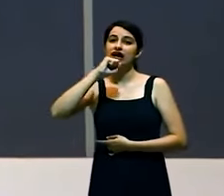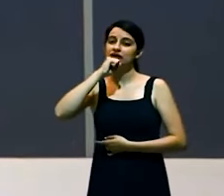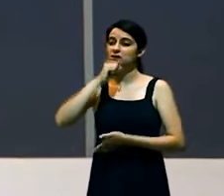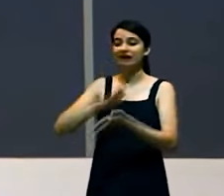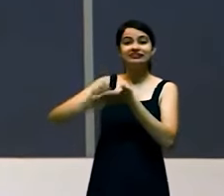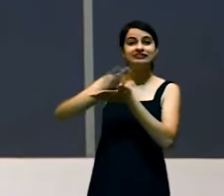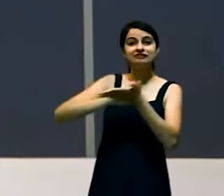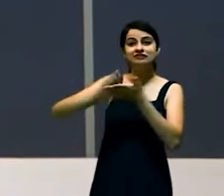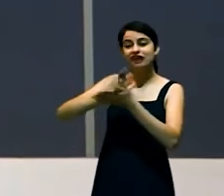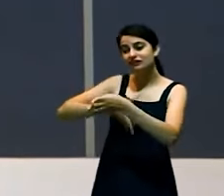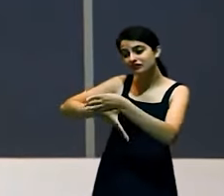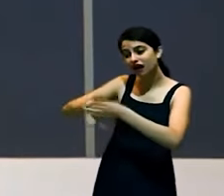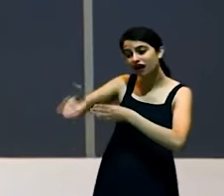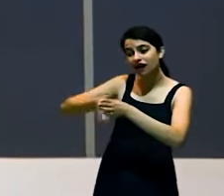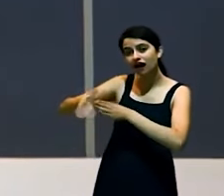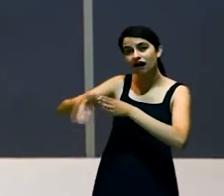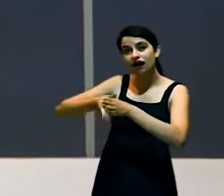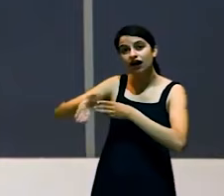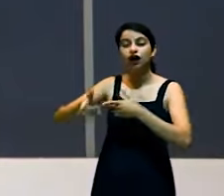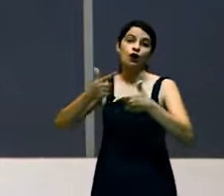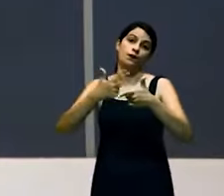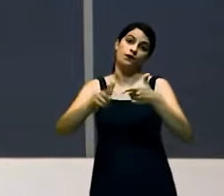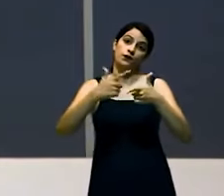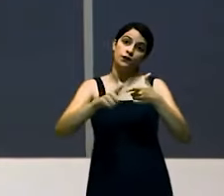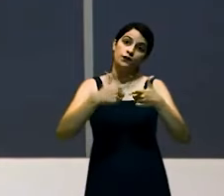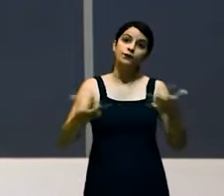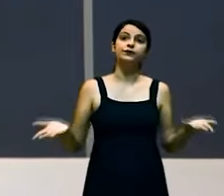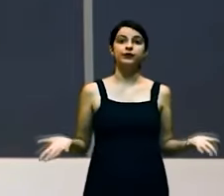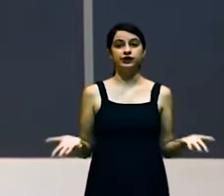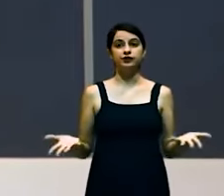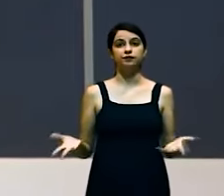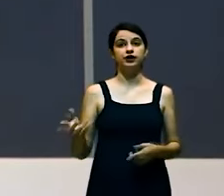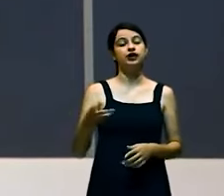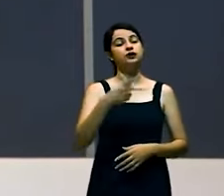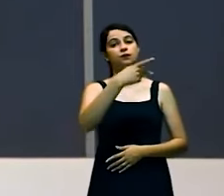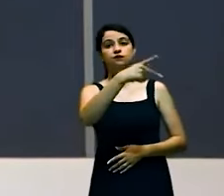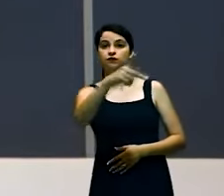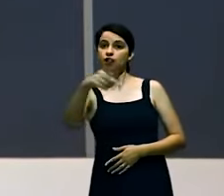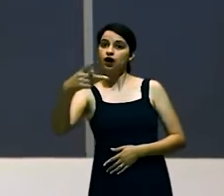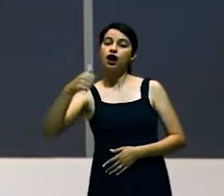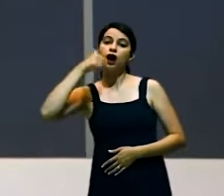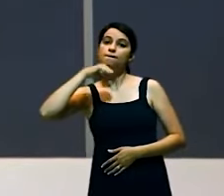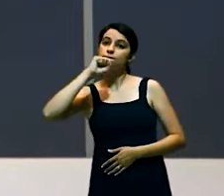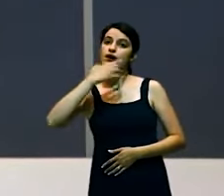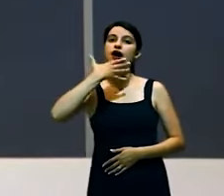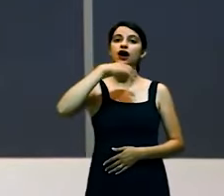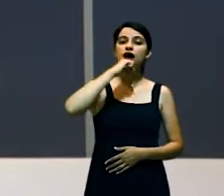É uma responsabilidade sua, pai e mãe. Assuma isso. Mata no